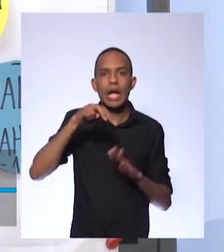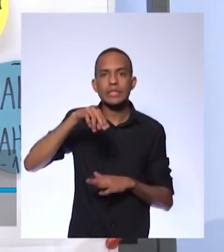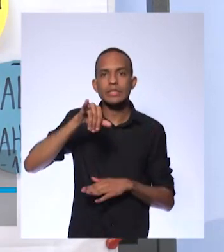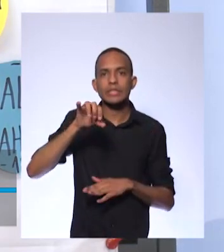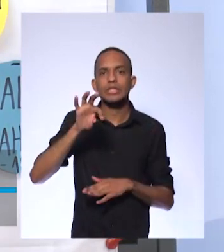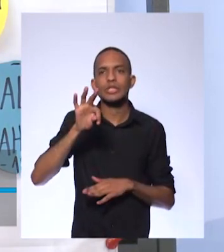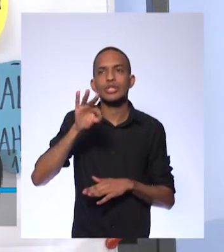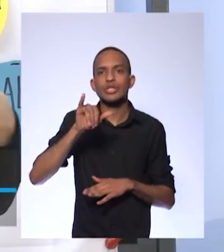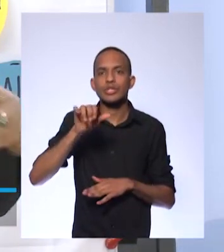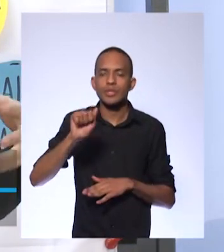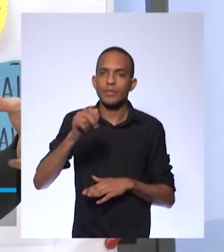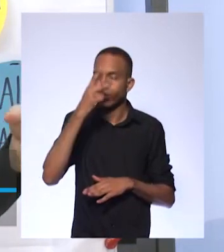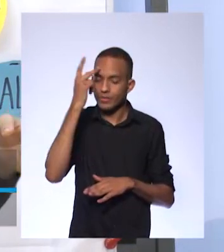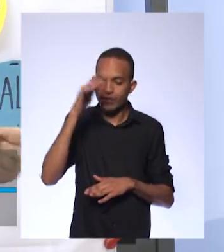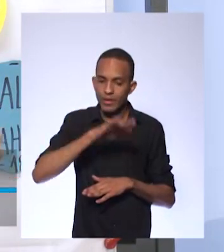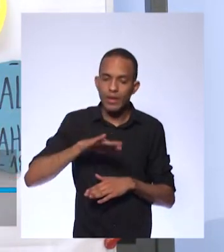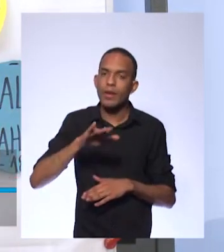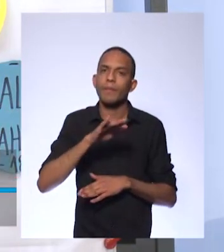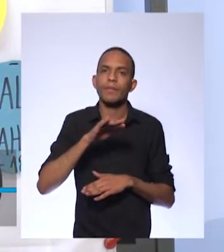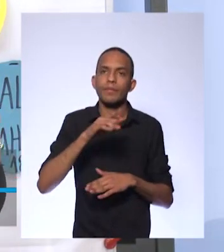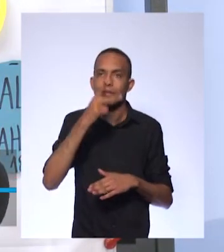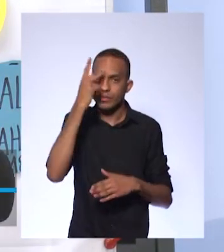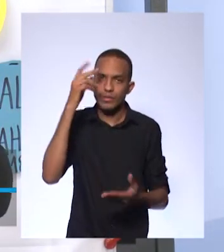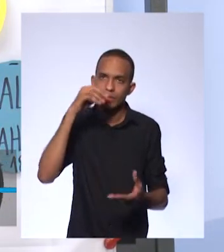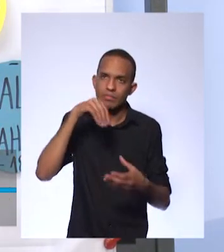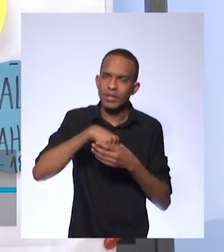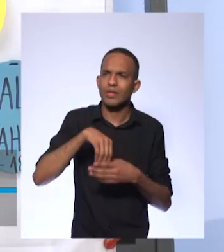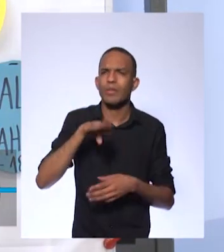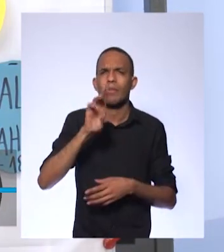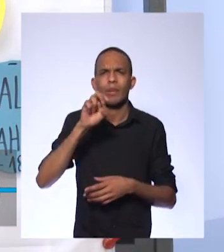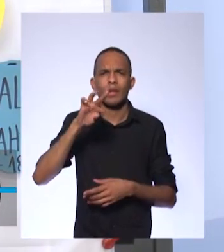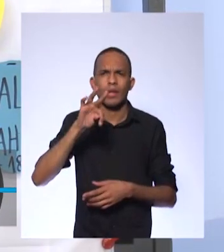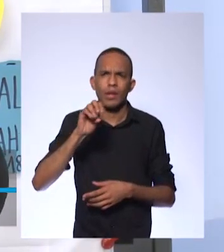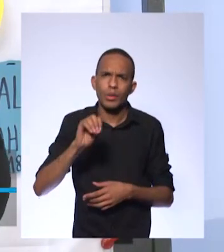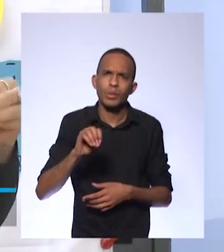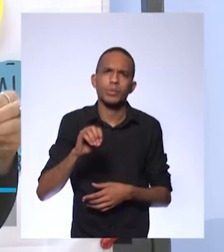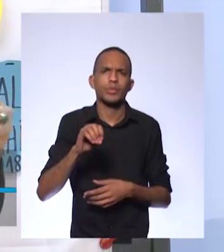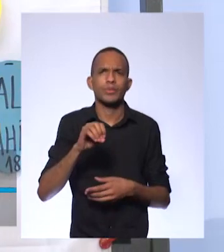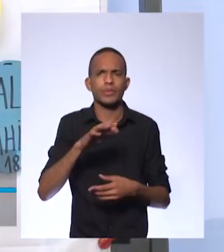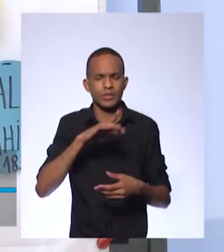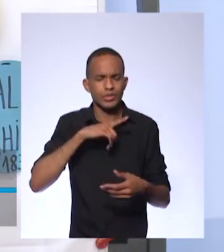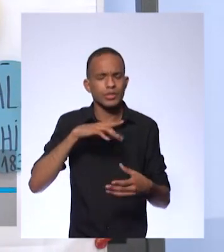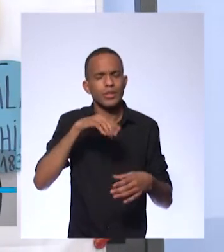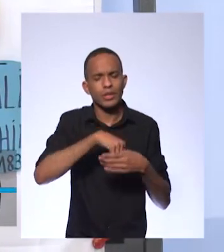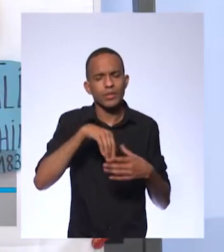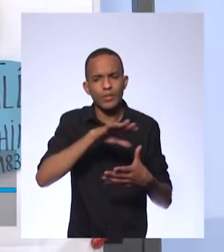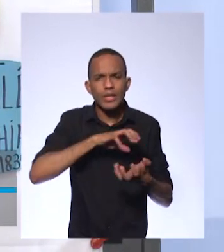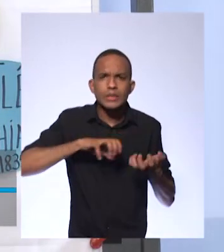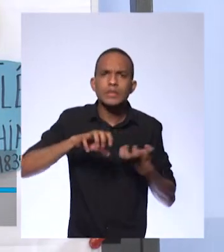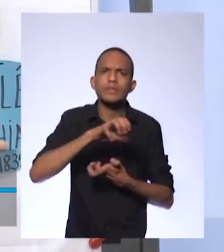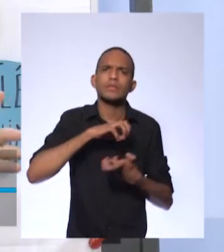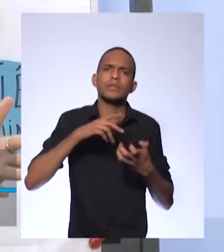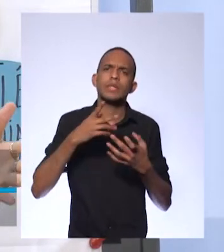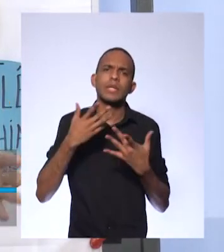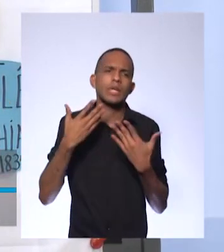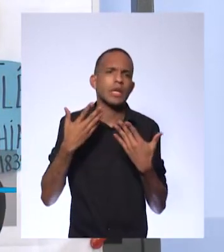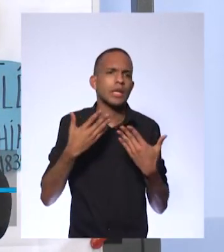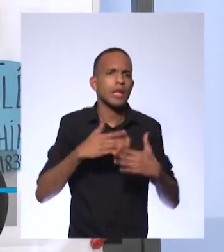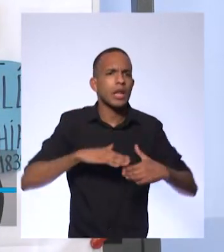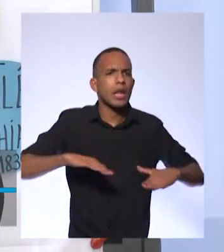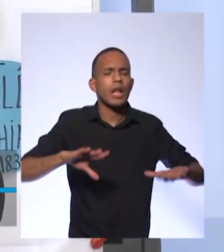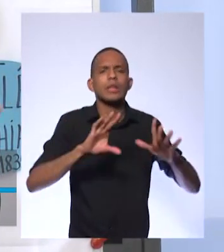envolvidos. Então, aquelas pessoas que foram envolvidas, aí, Bento Gonçalves, entre outros, que se envolveram nessa revolta, eles foram